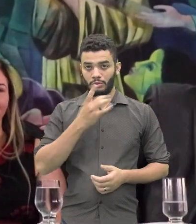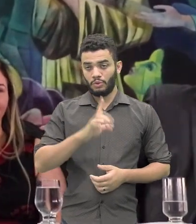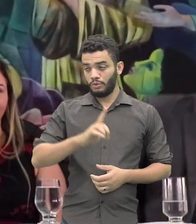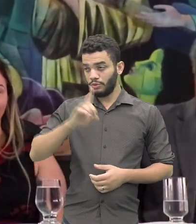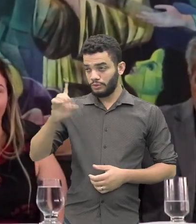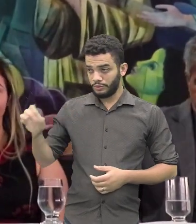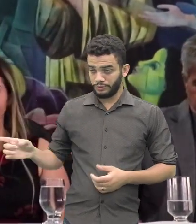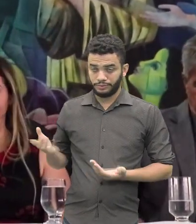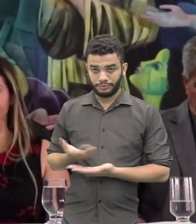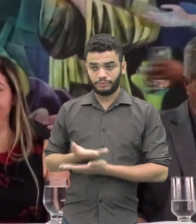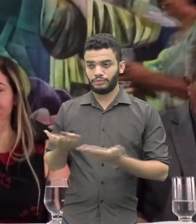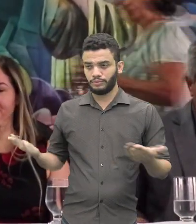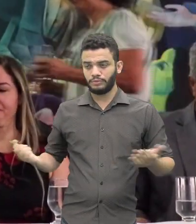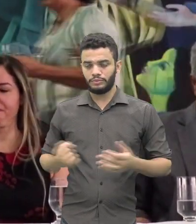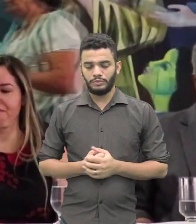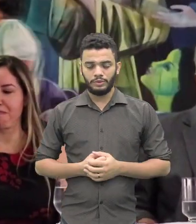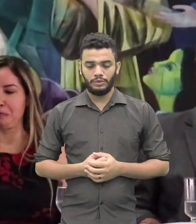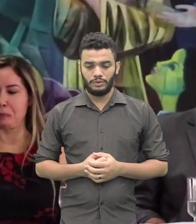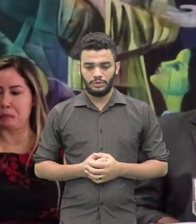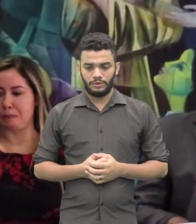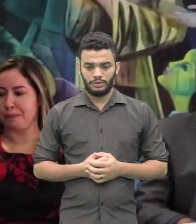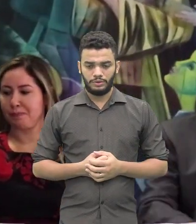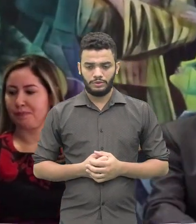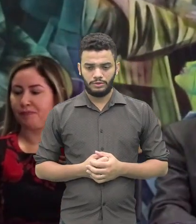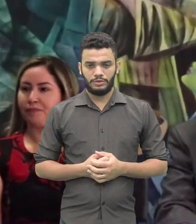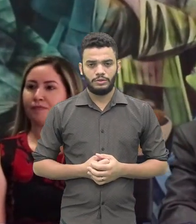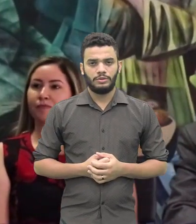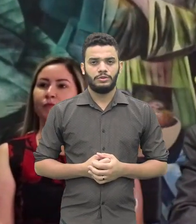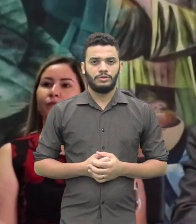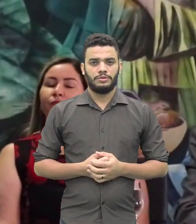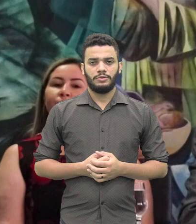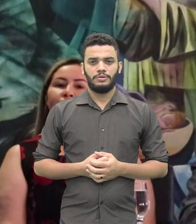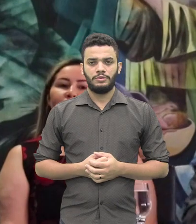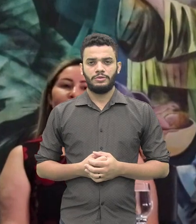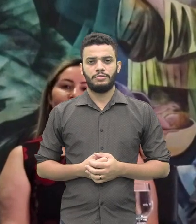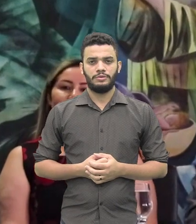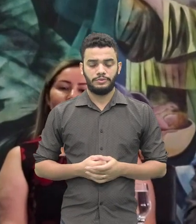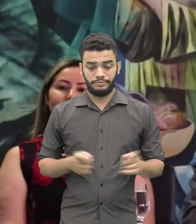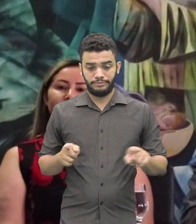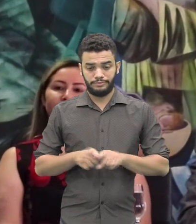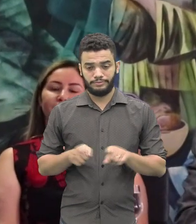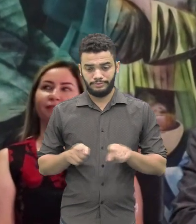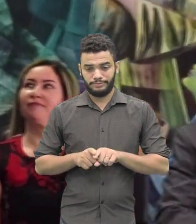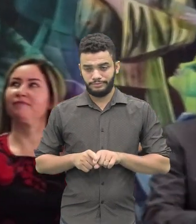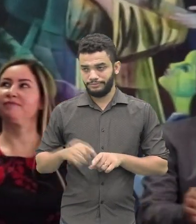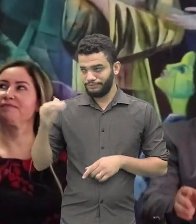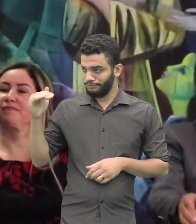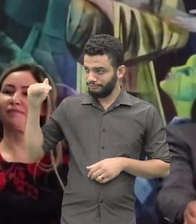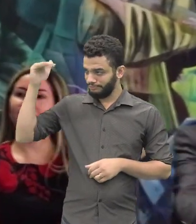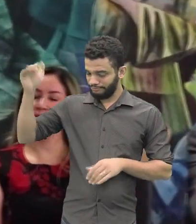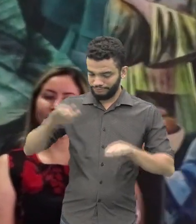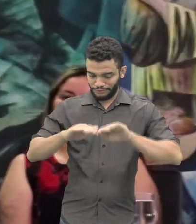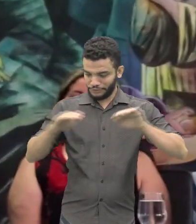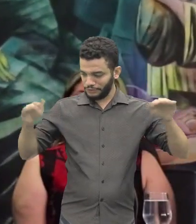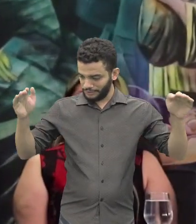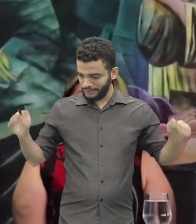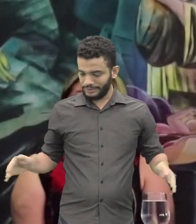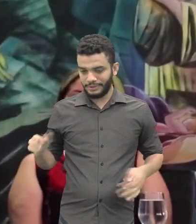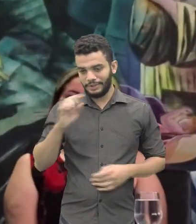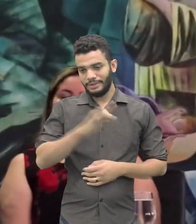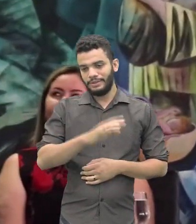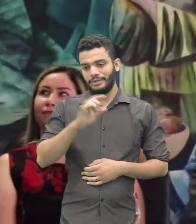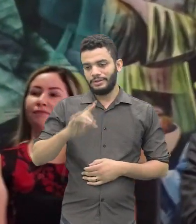todos vocês Bom dia a mesa aqui já nominada mas eu faço questão de